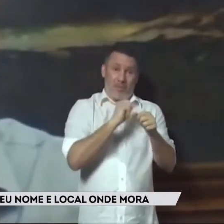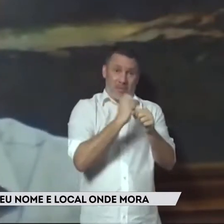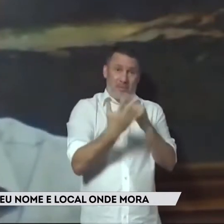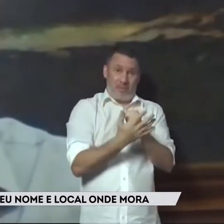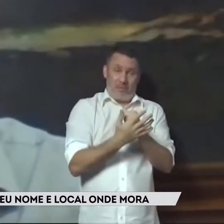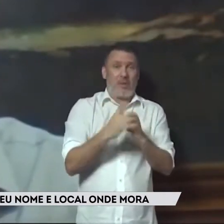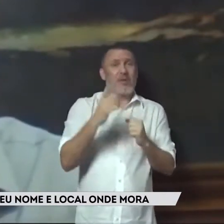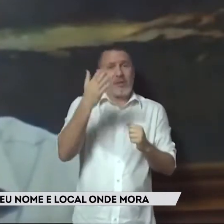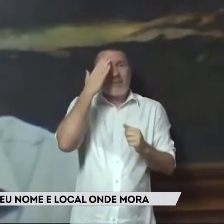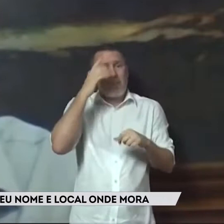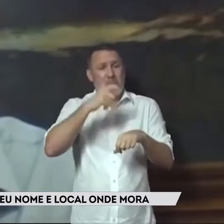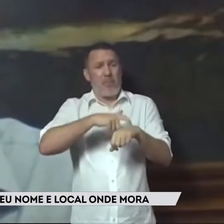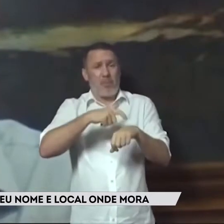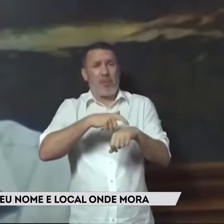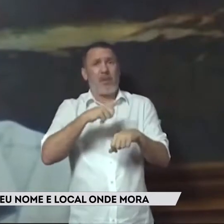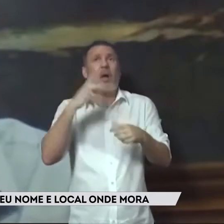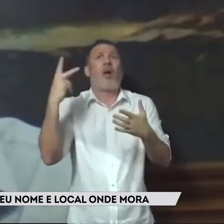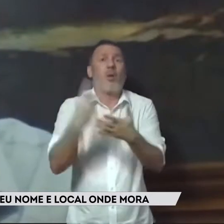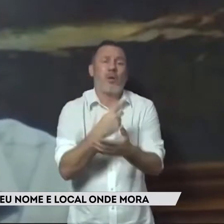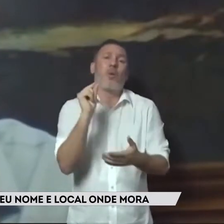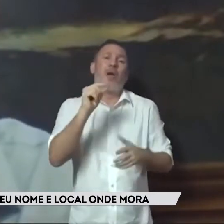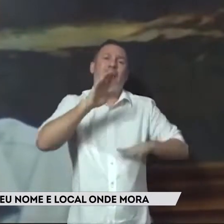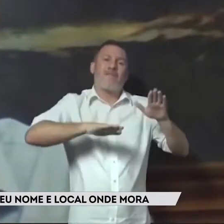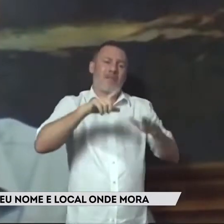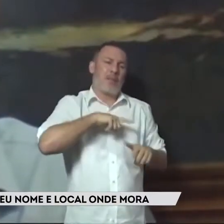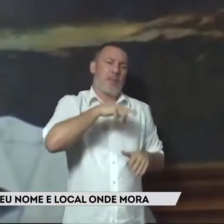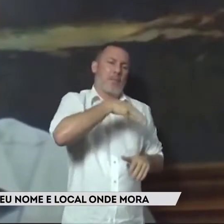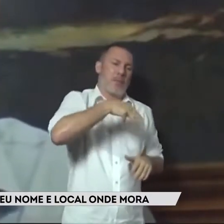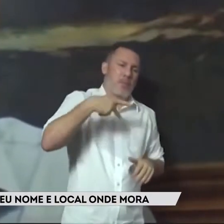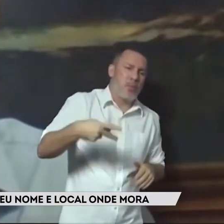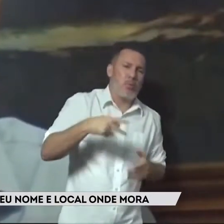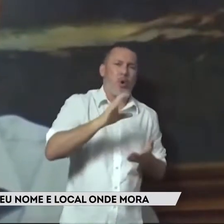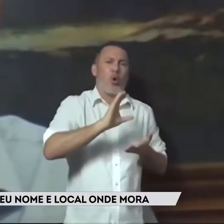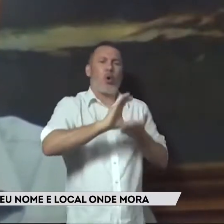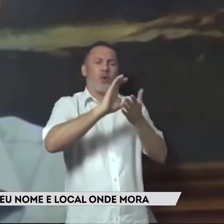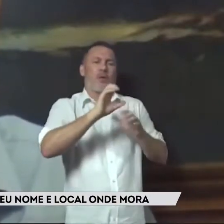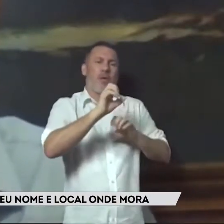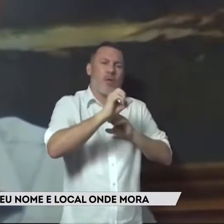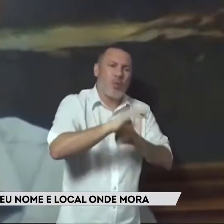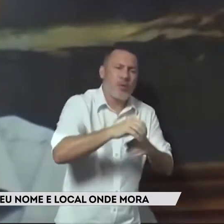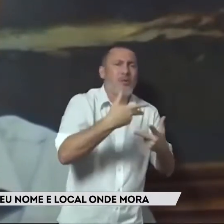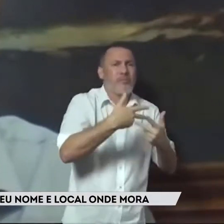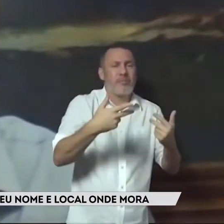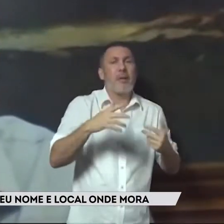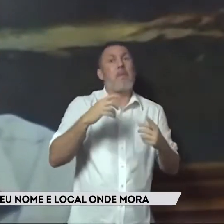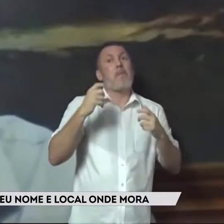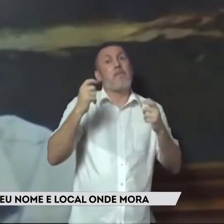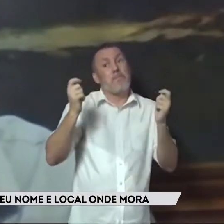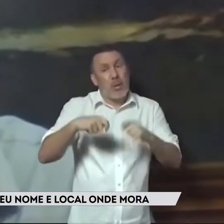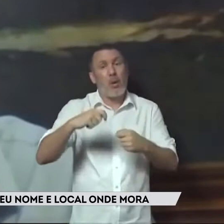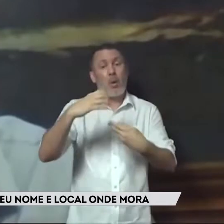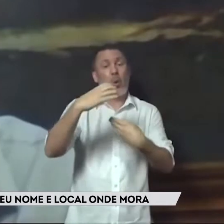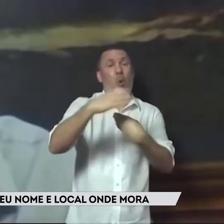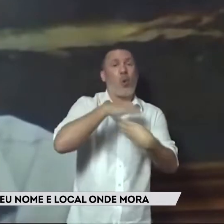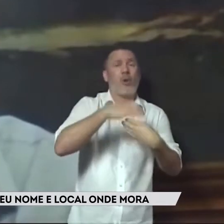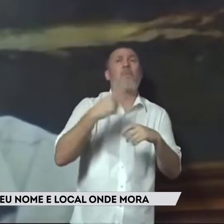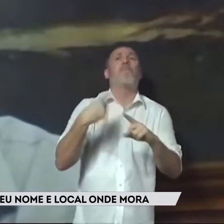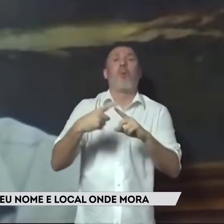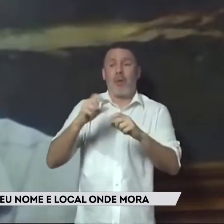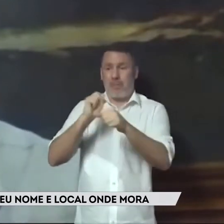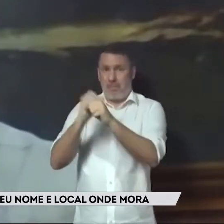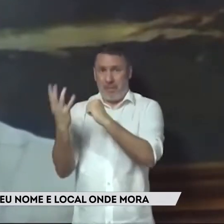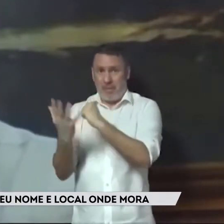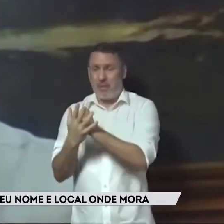Educação podem entender, podem recomendar que, diante das adversidades que tudo isso provoca na vida dos